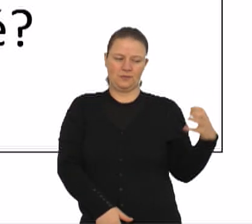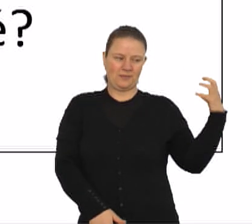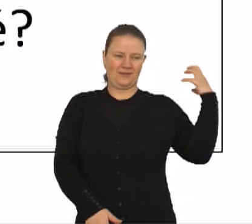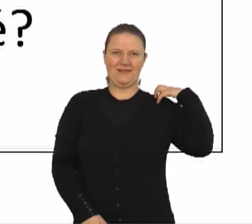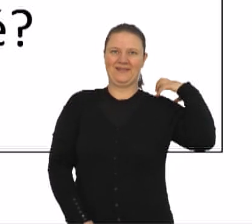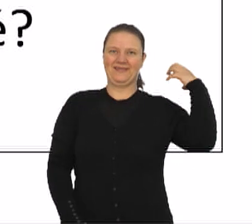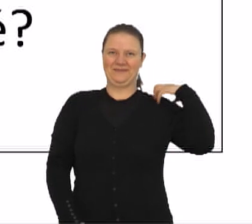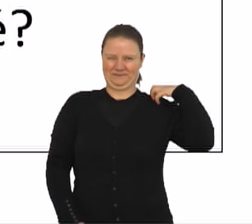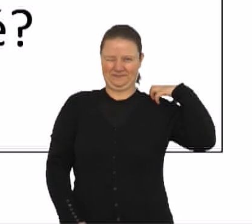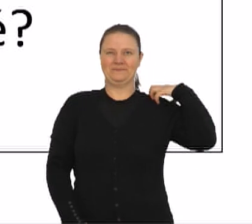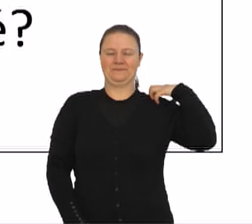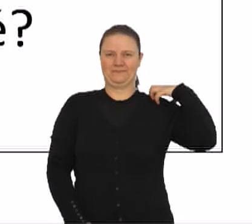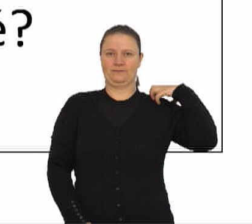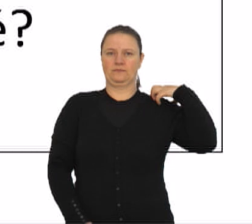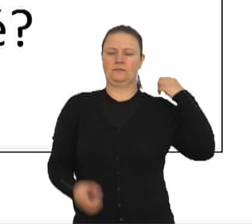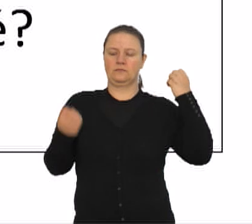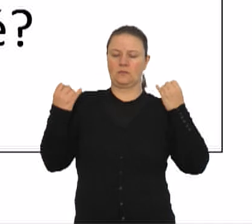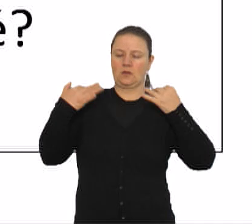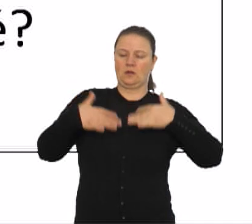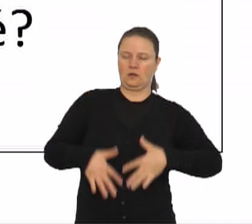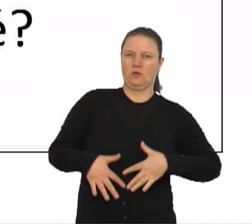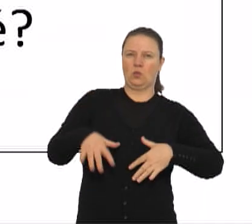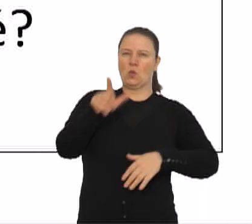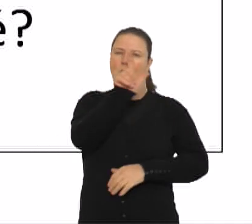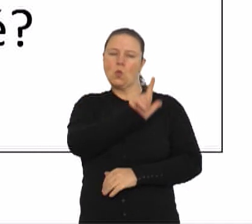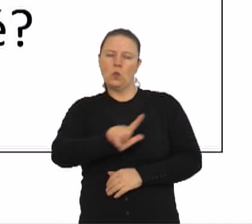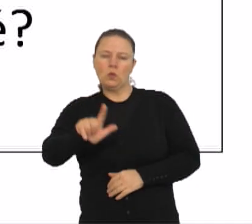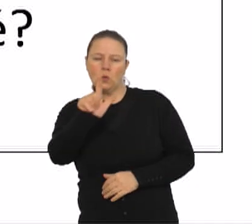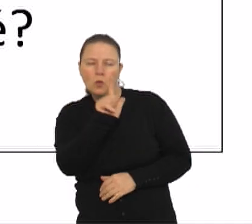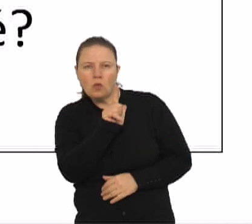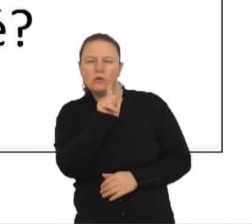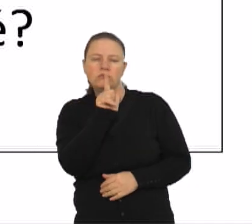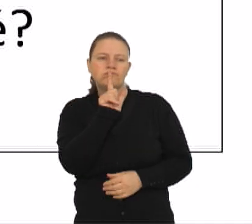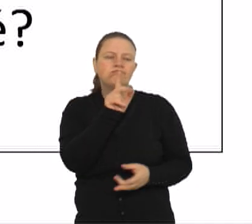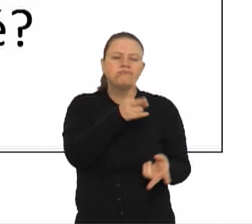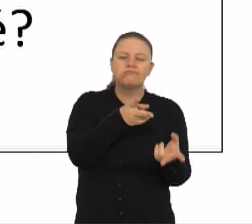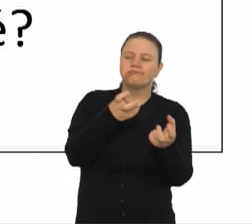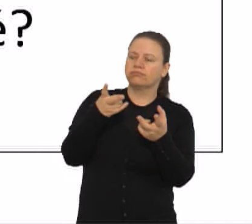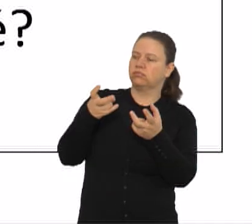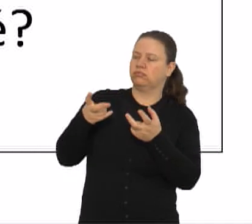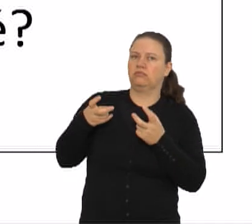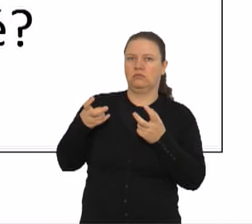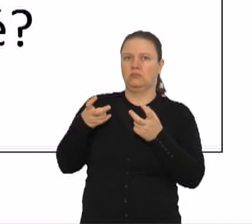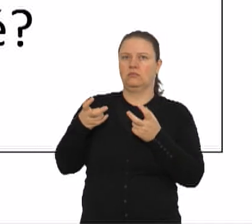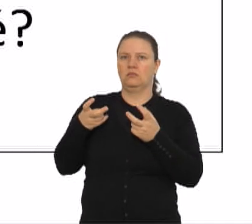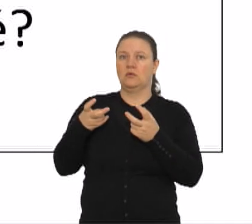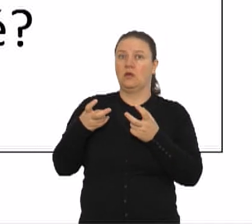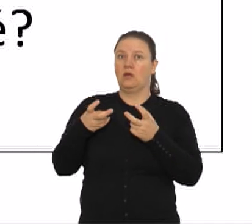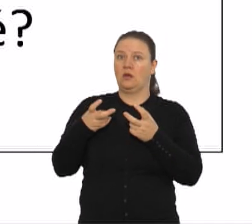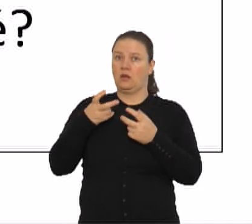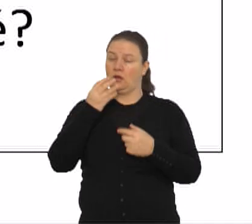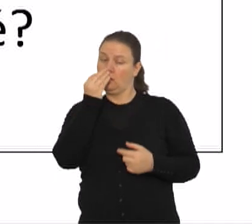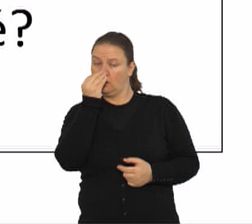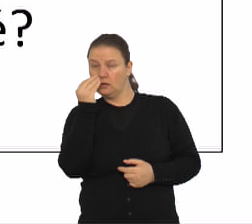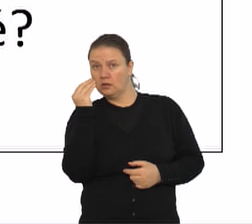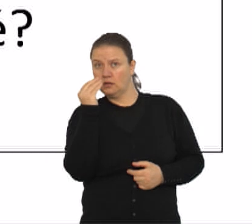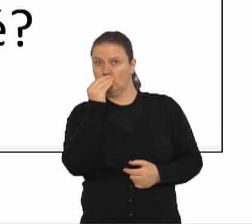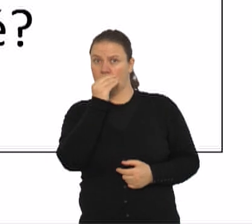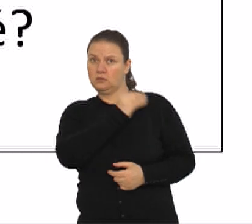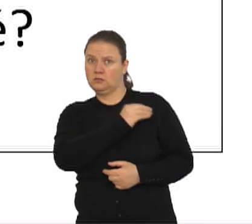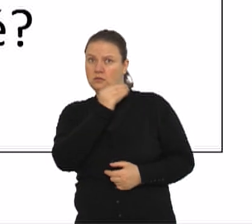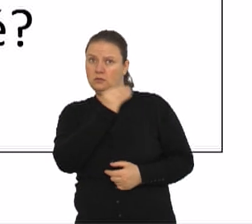Ele fala da lógica e metafísica, o conhecimento pelas causas, recusa a teoria das ideias lá do Platão.